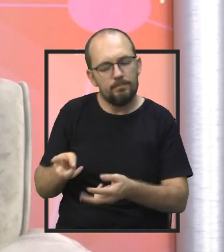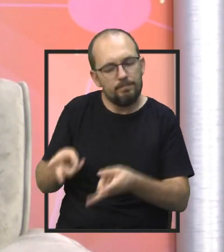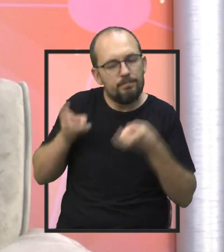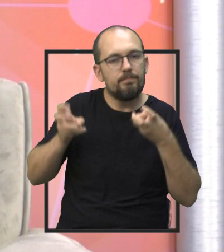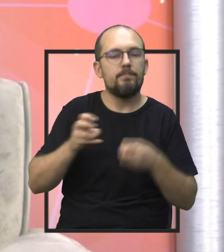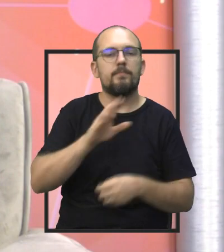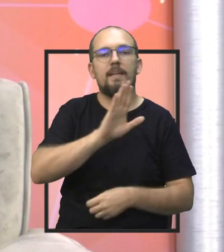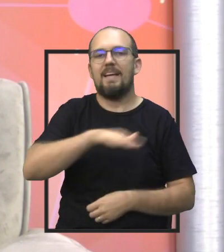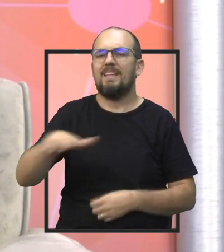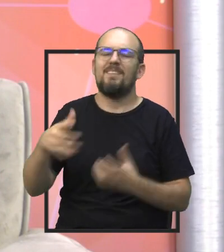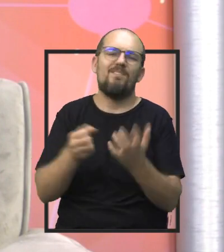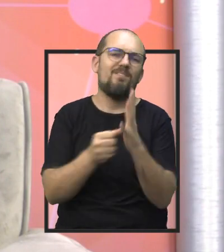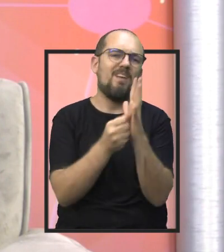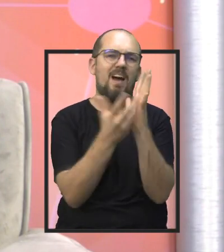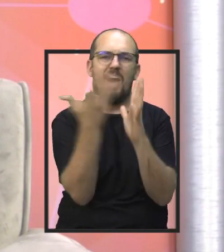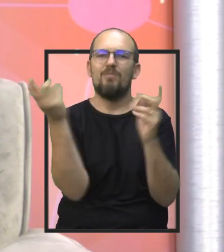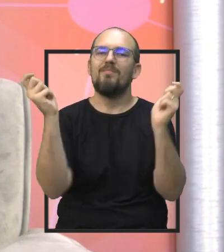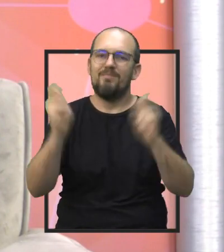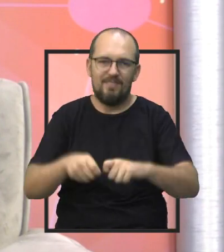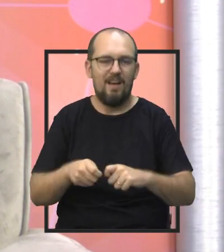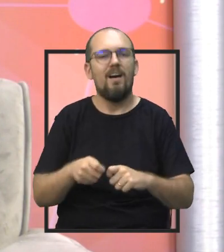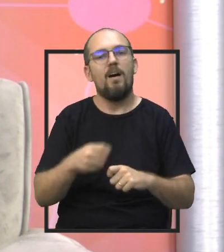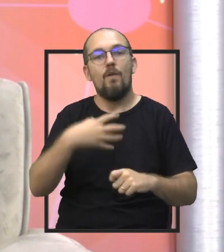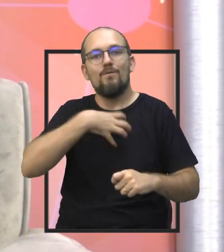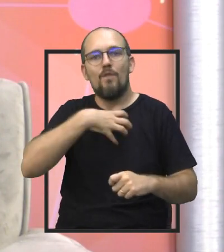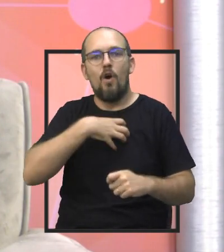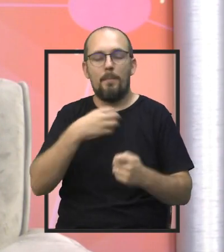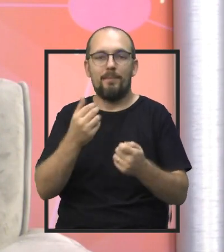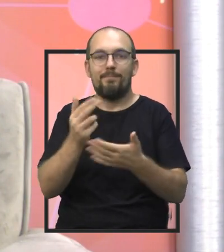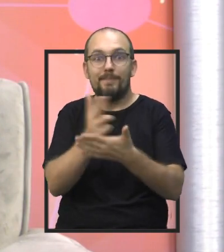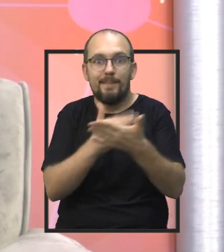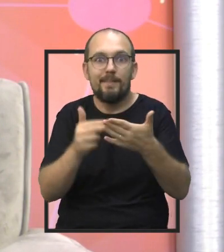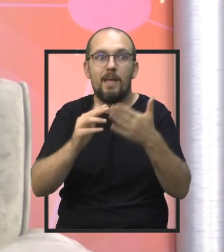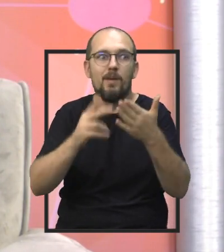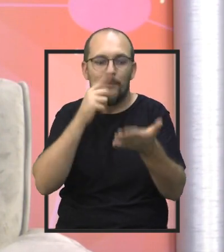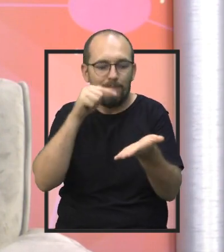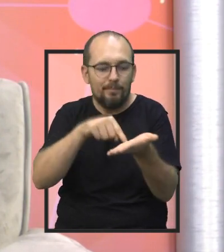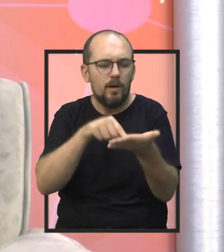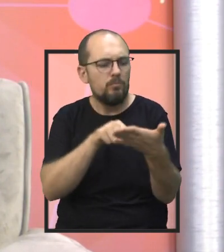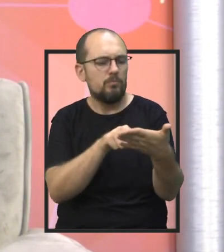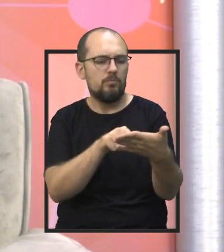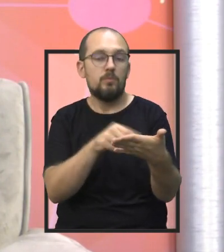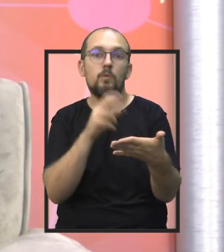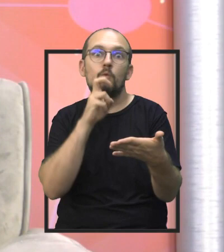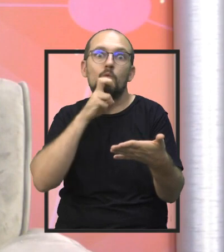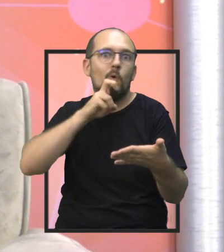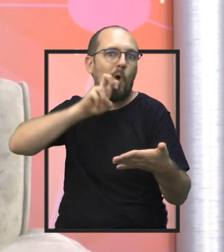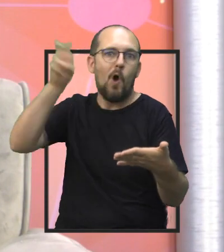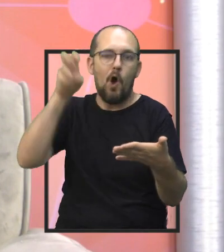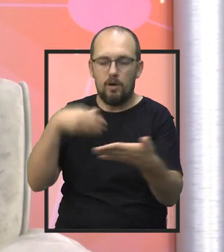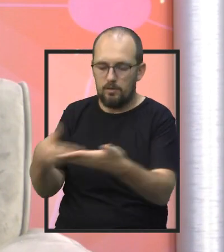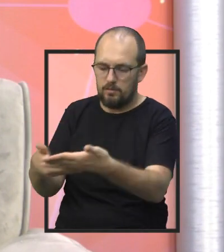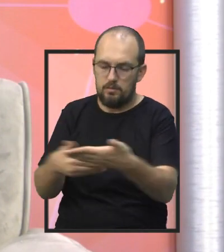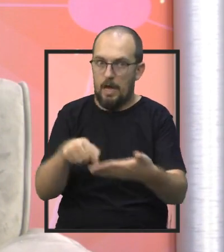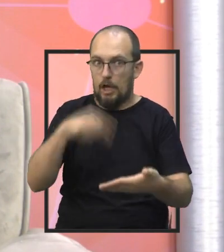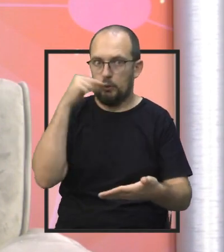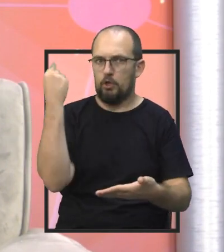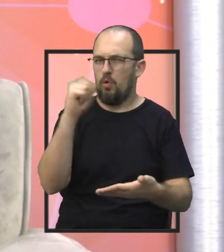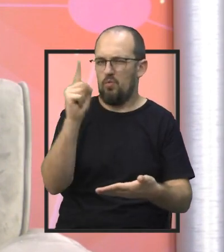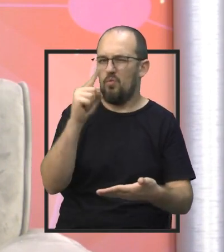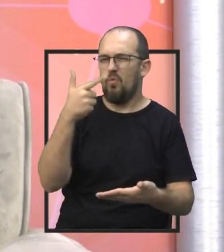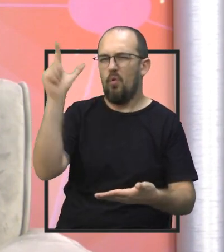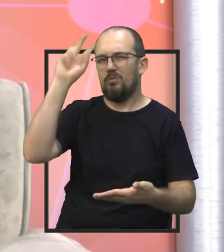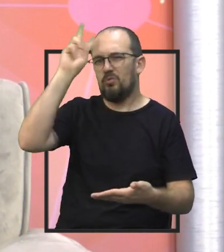vários casos em que as crianças trazem tudo isso no formato de desenho, até pedido de socorro já houve, né, não digo em Jaú,